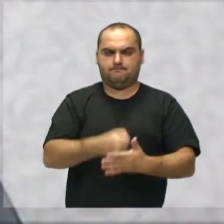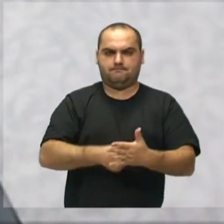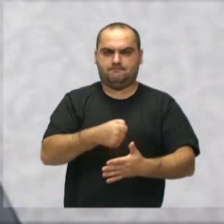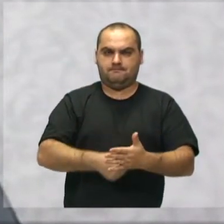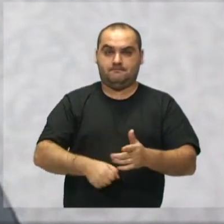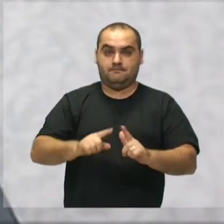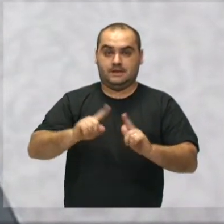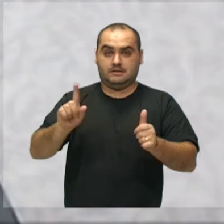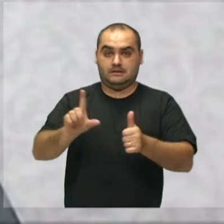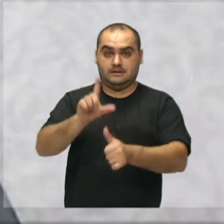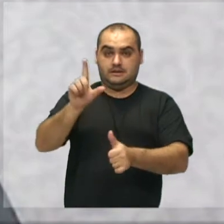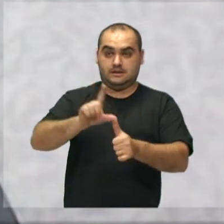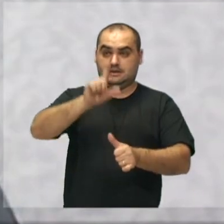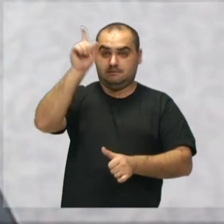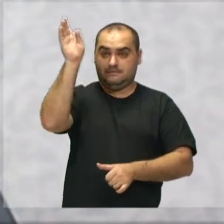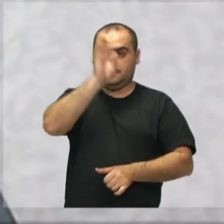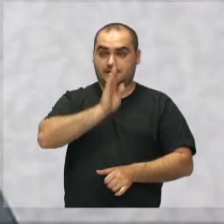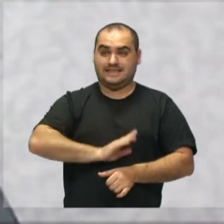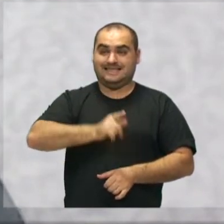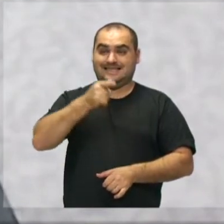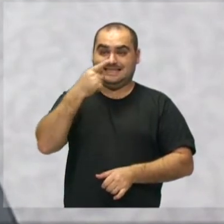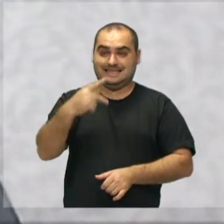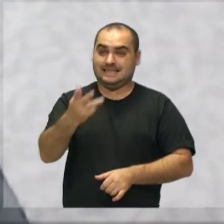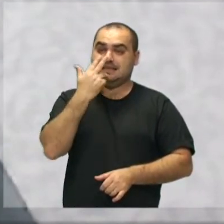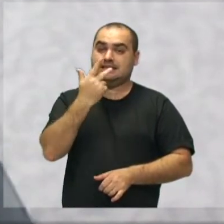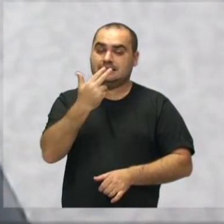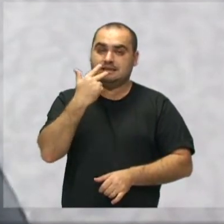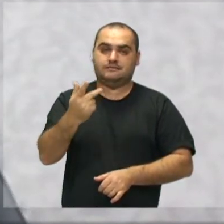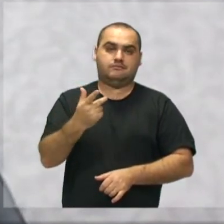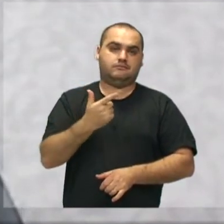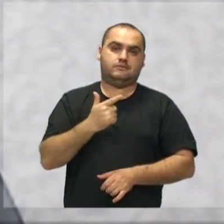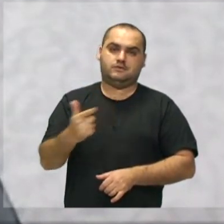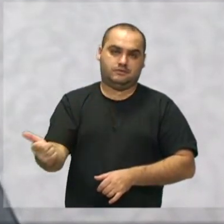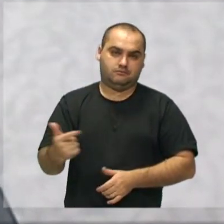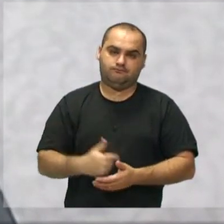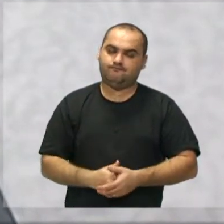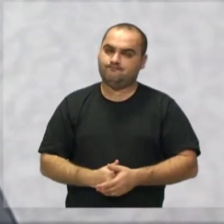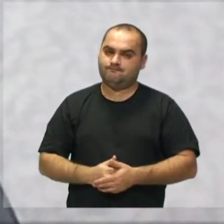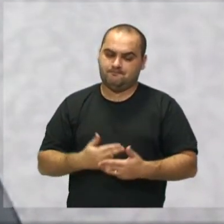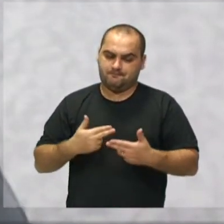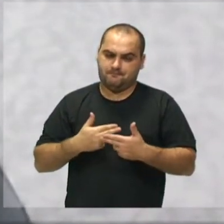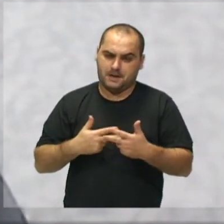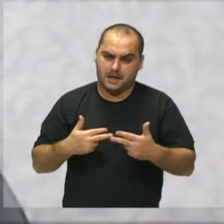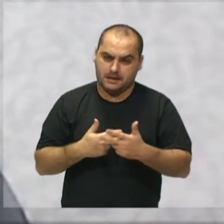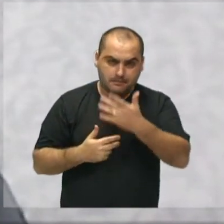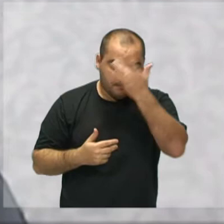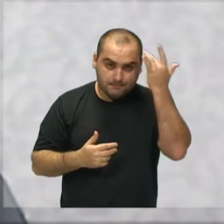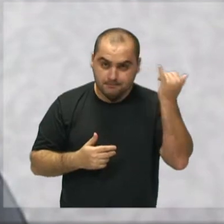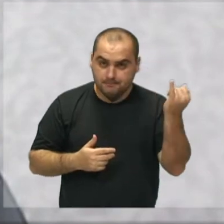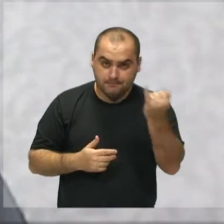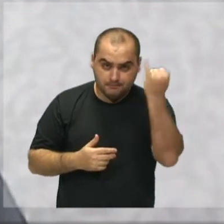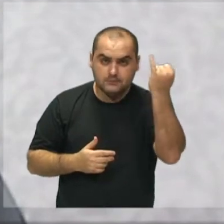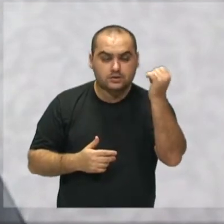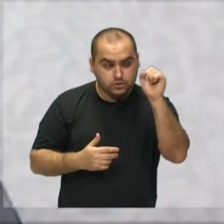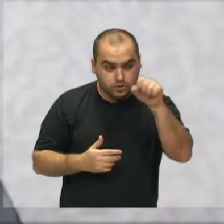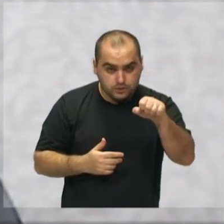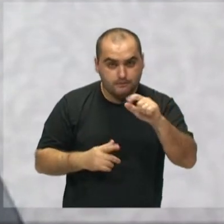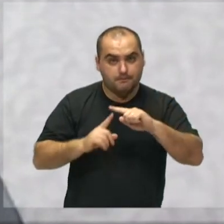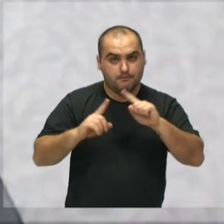liderança nacional nesse tema, por assim dizer. Nós temos muitas pessoas importantes que afirmam mesmo para essa